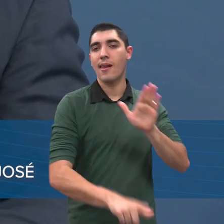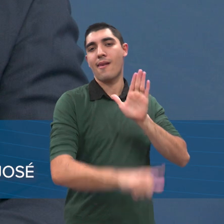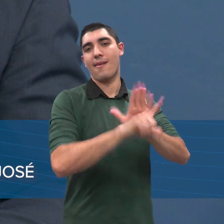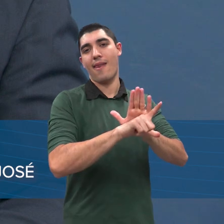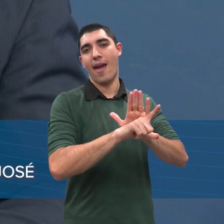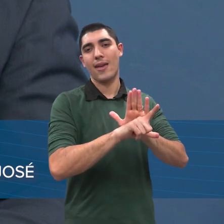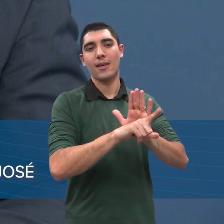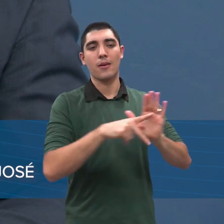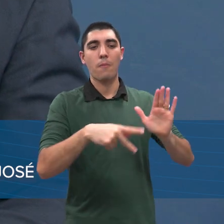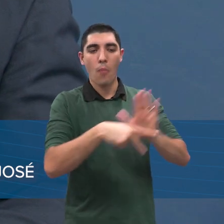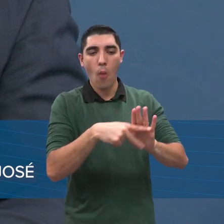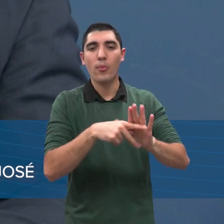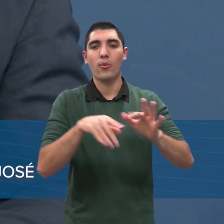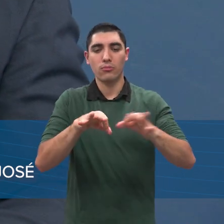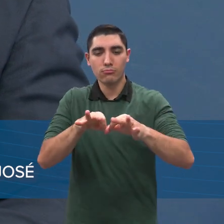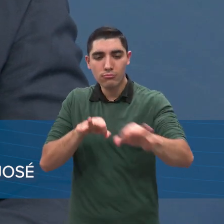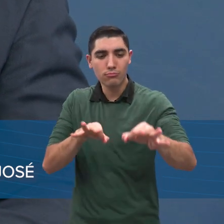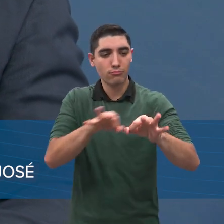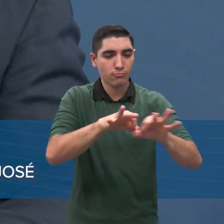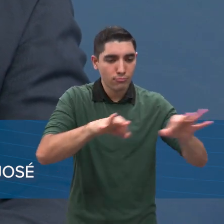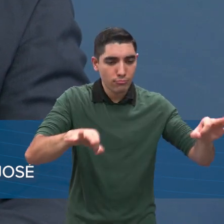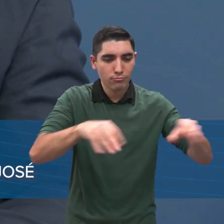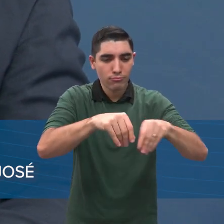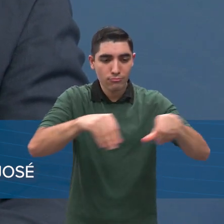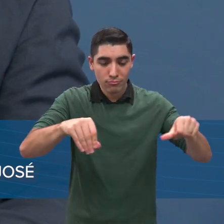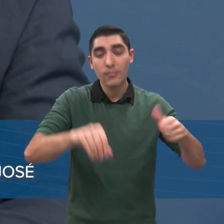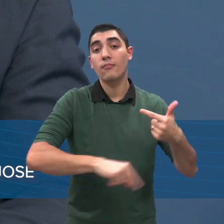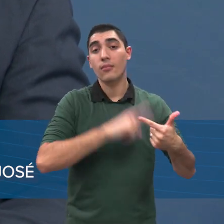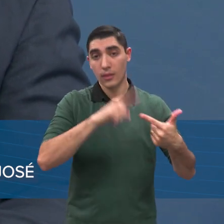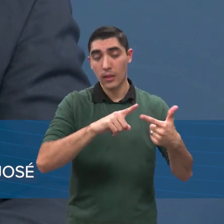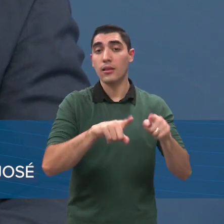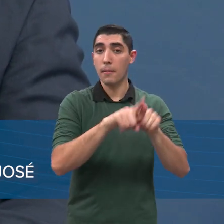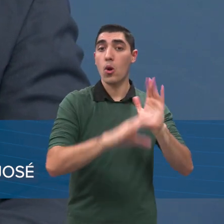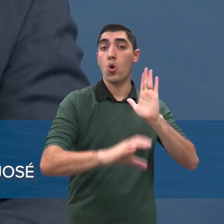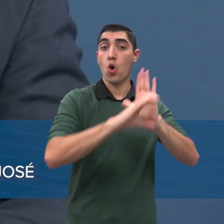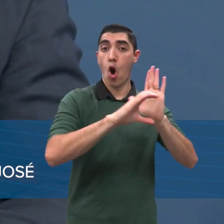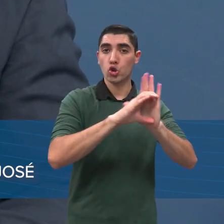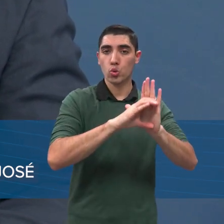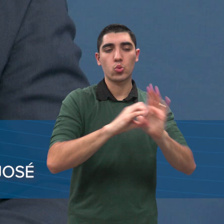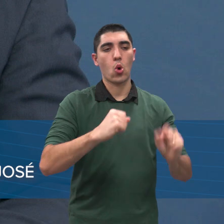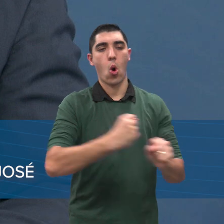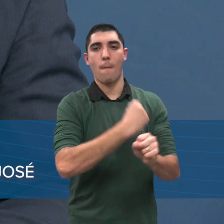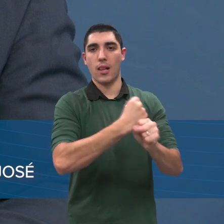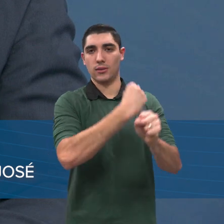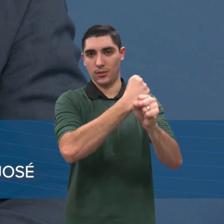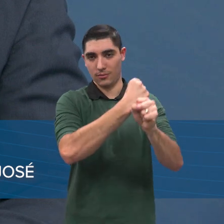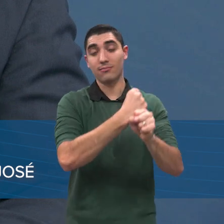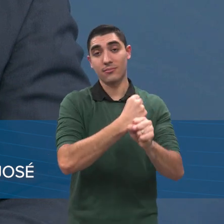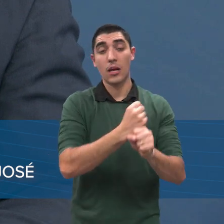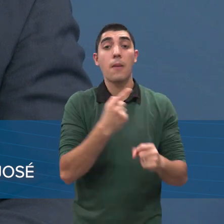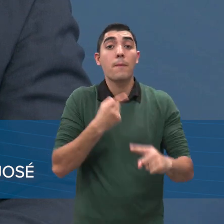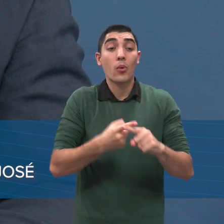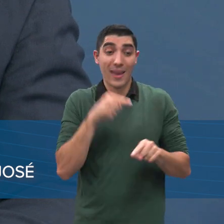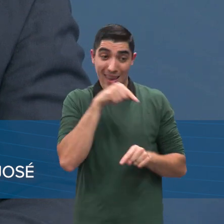Código de Obras. Então, esses instrumentos, eles determinam como a cidade vai ser, né?